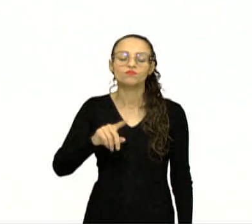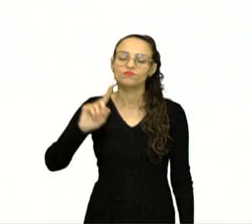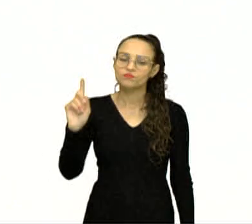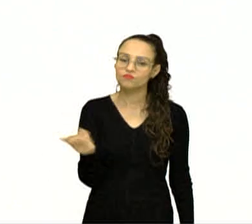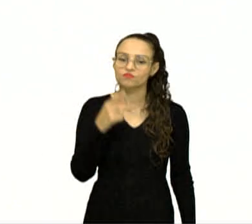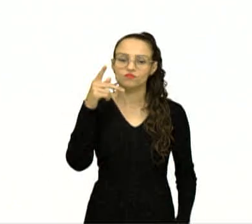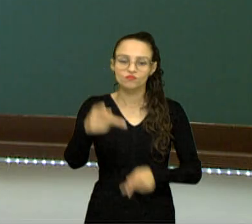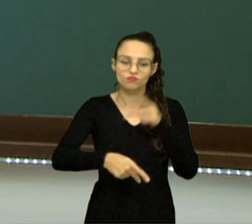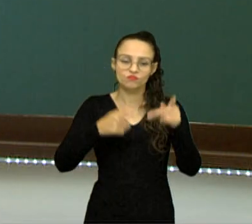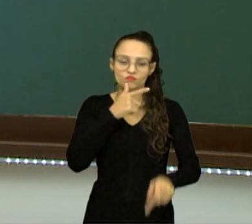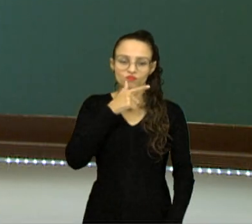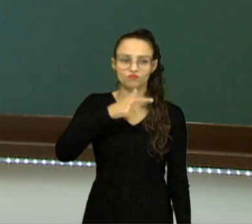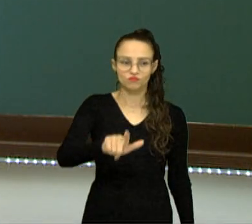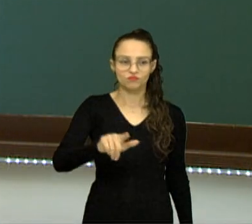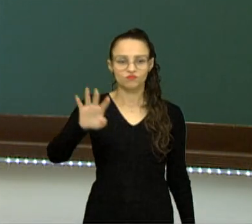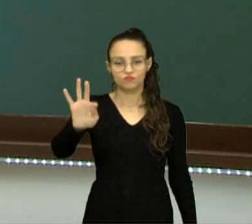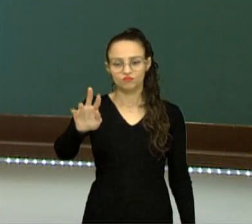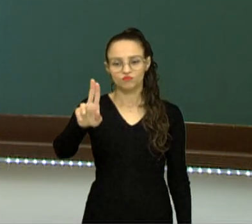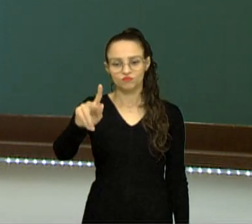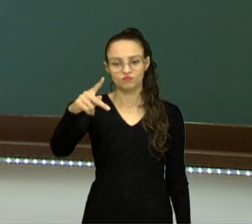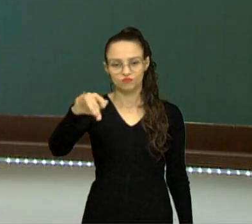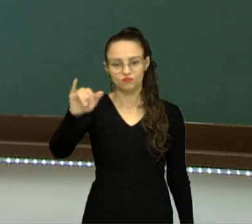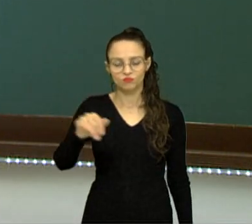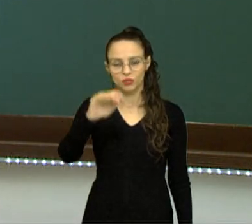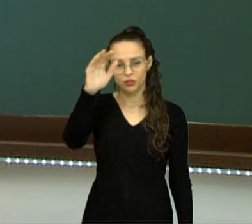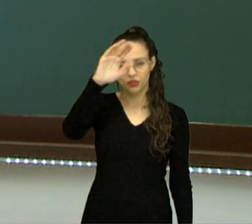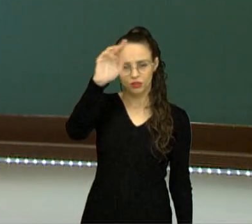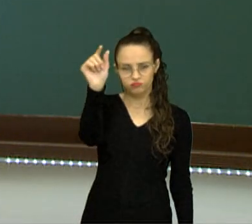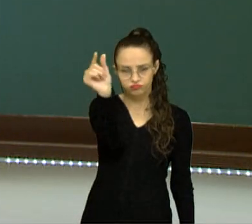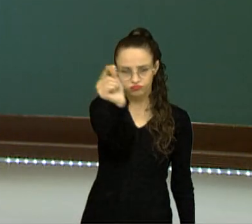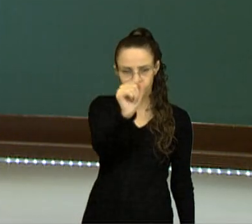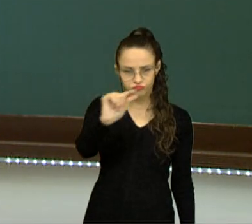dessa língua, né, na costa litorânea, onde eles estão